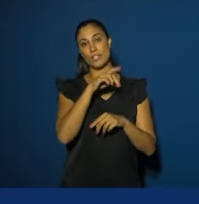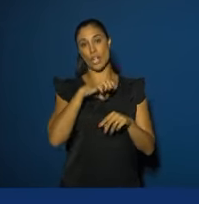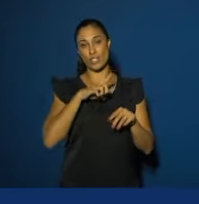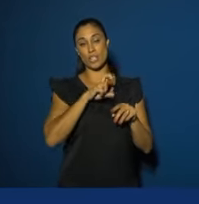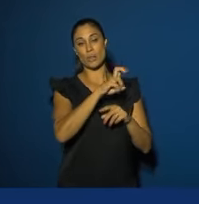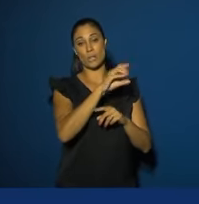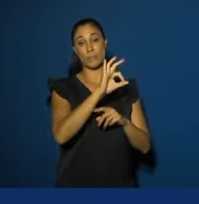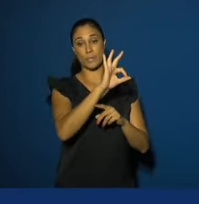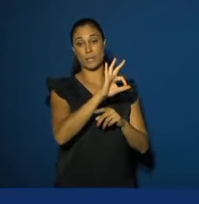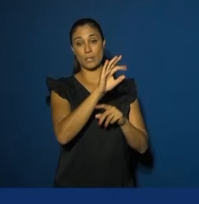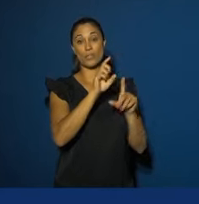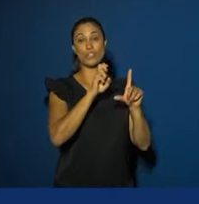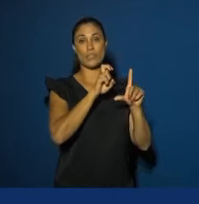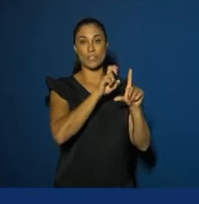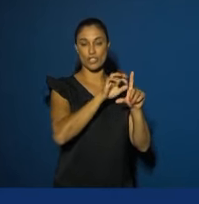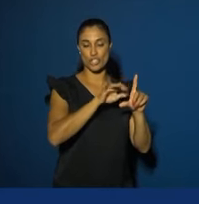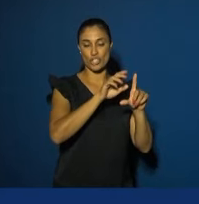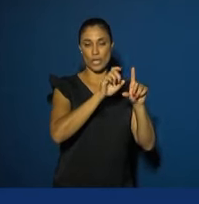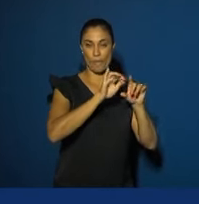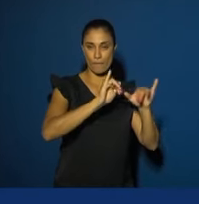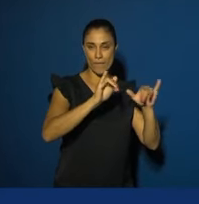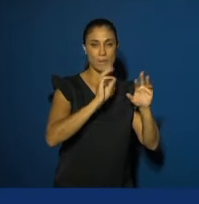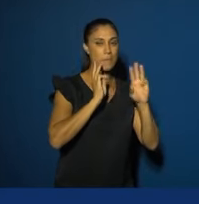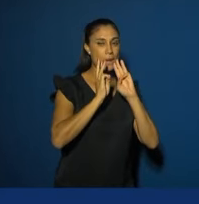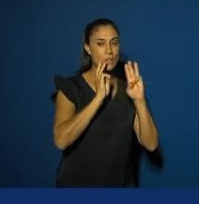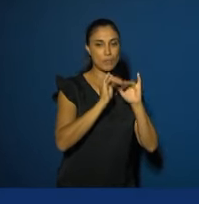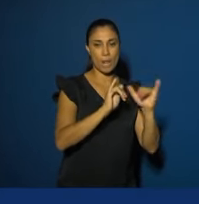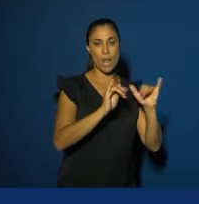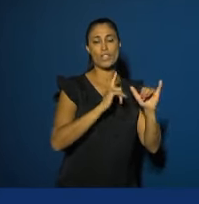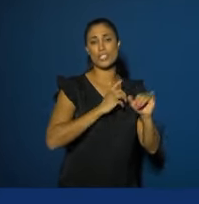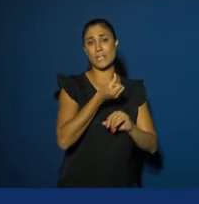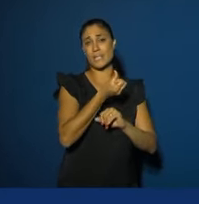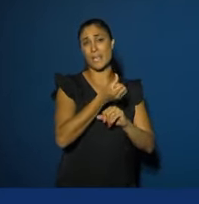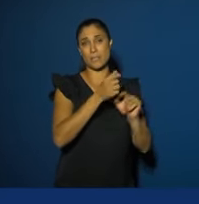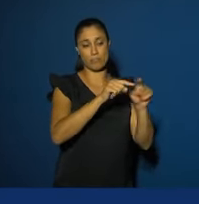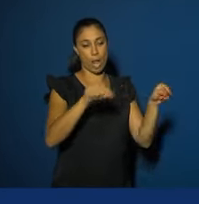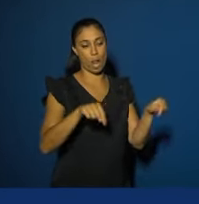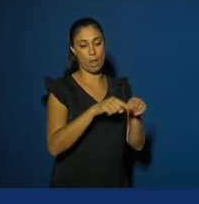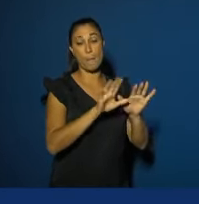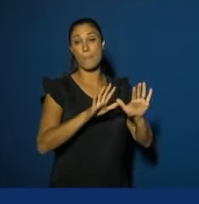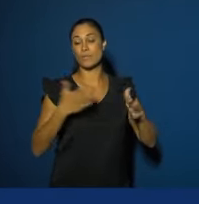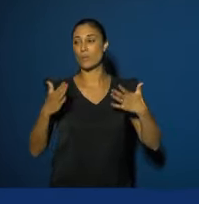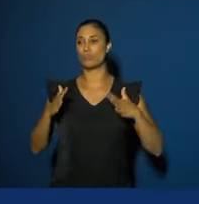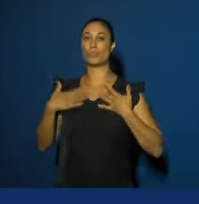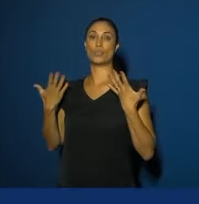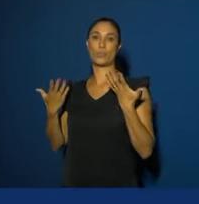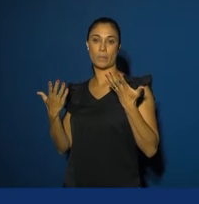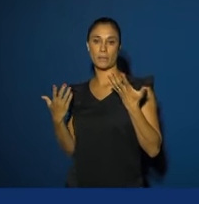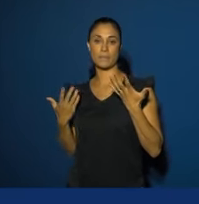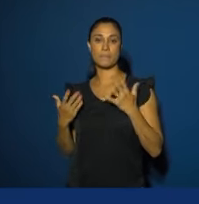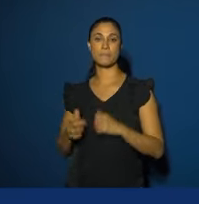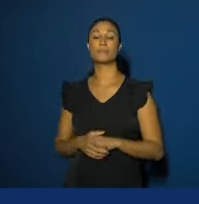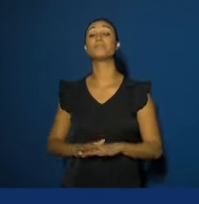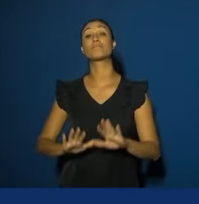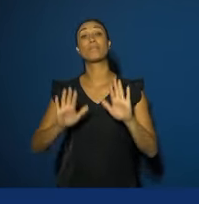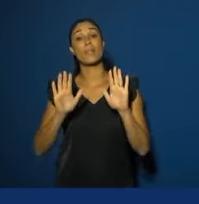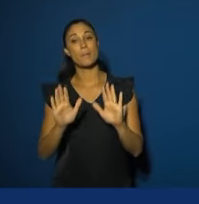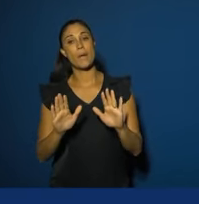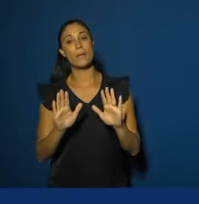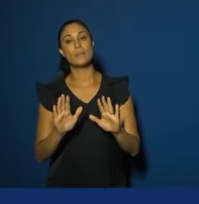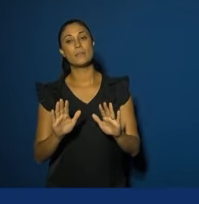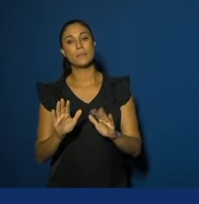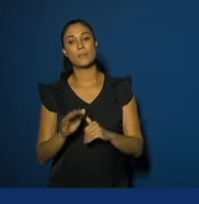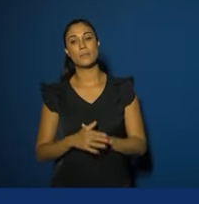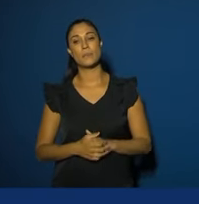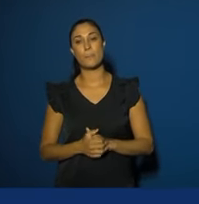digital já tinha Market Place já tinha cinco ou seis Laboratórios mas mesmo assim pegou todo mundo de surpresa e assim qual não